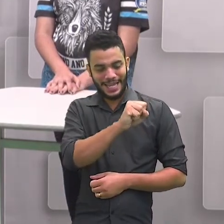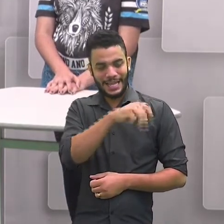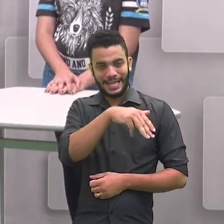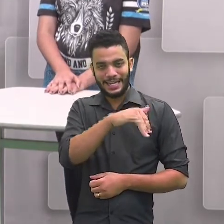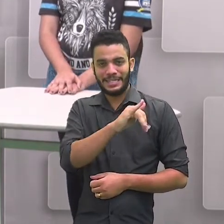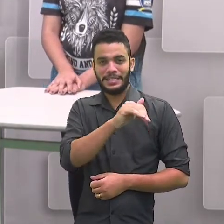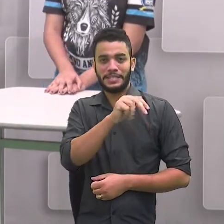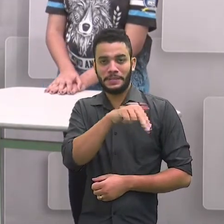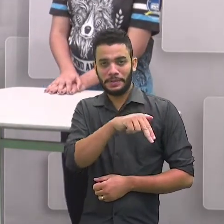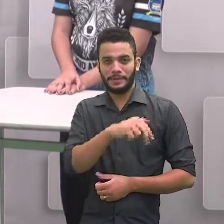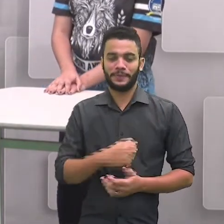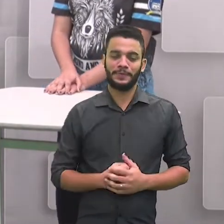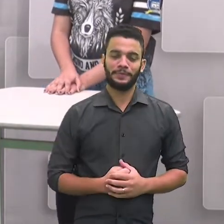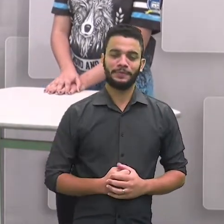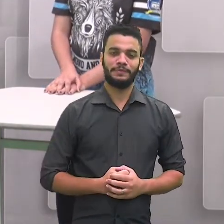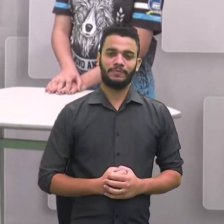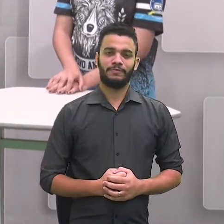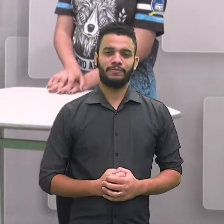Vamos lá.